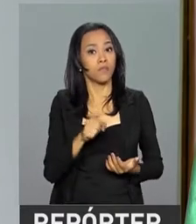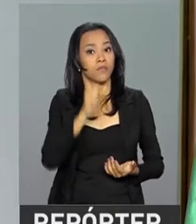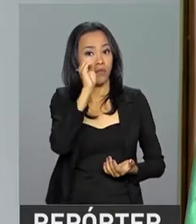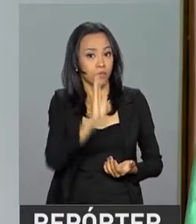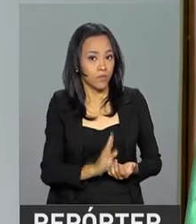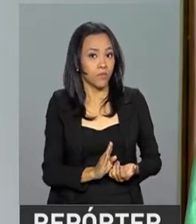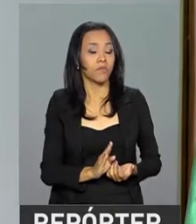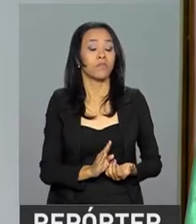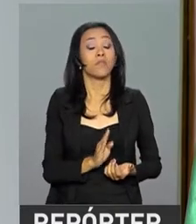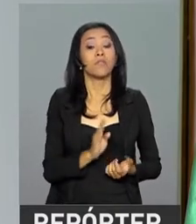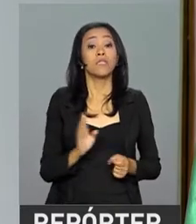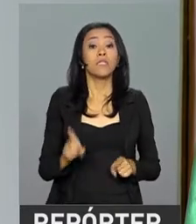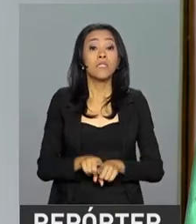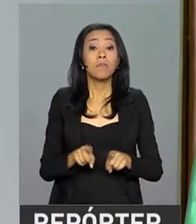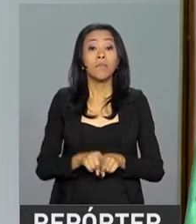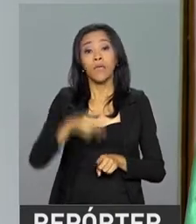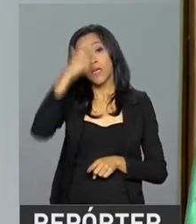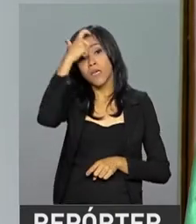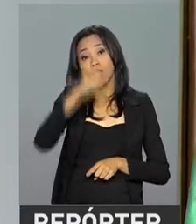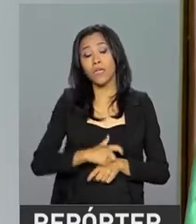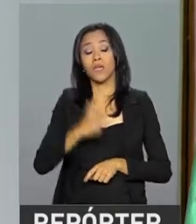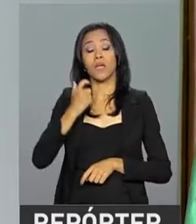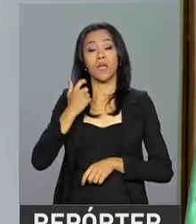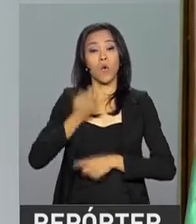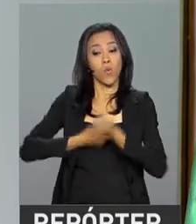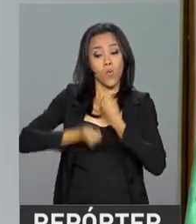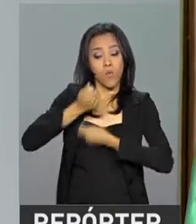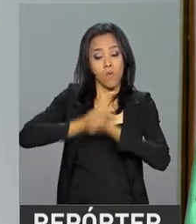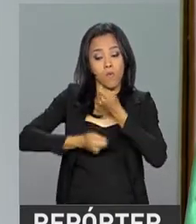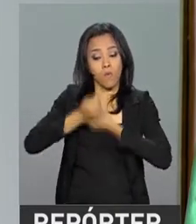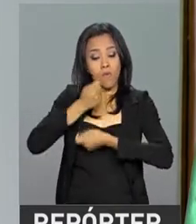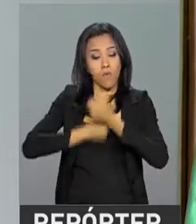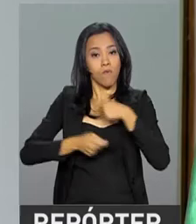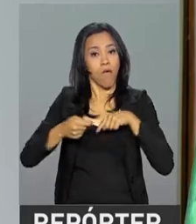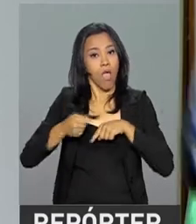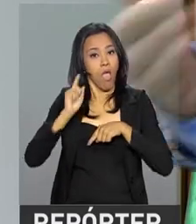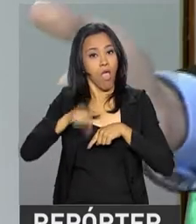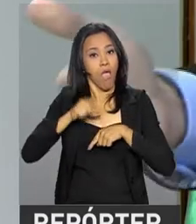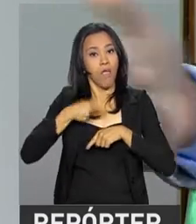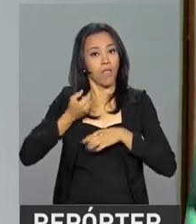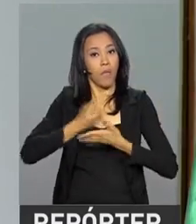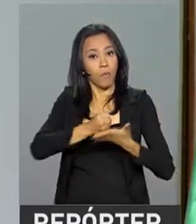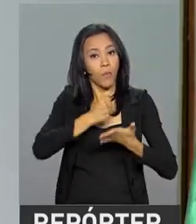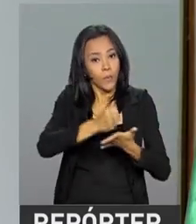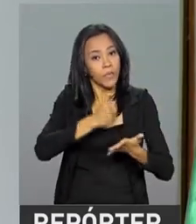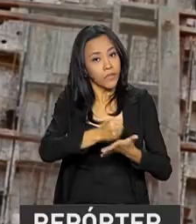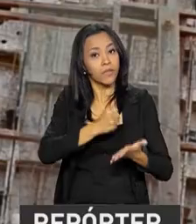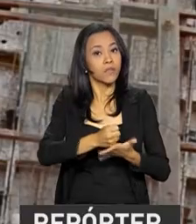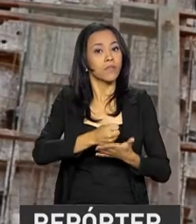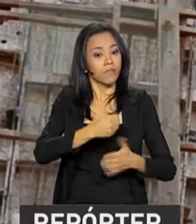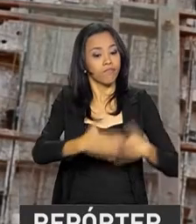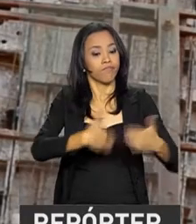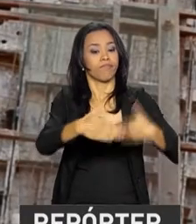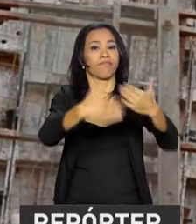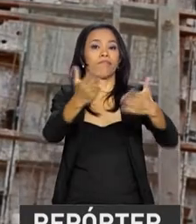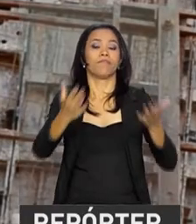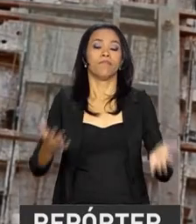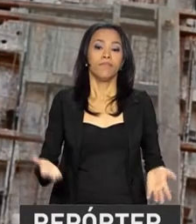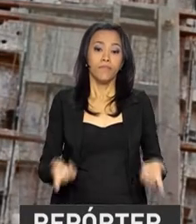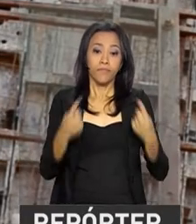e o empreendedorismo é o grande caminho para suportar e para sustentar isso ao longo do tempo segundo os